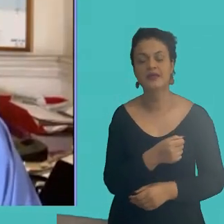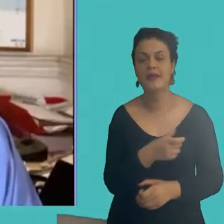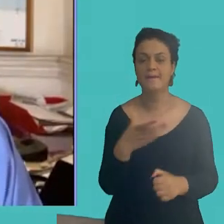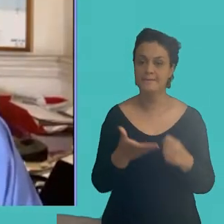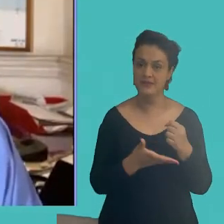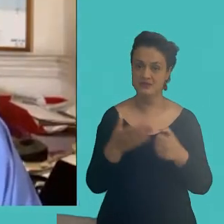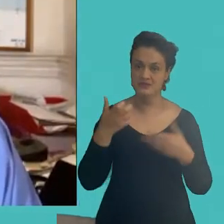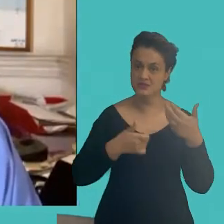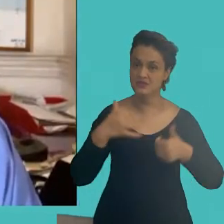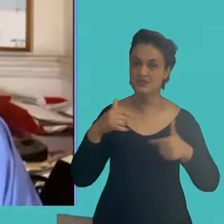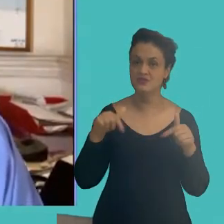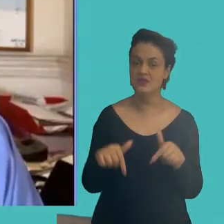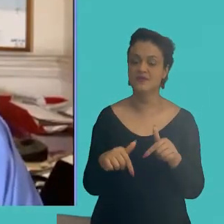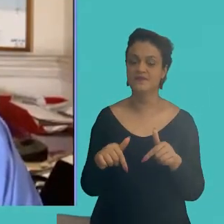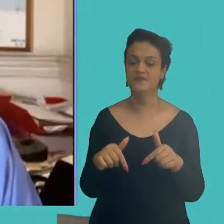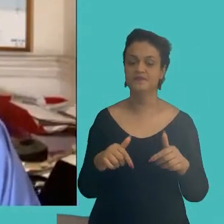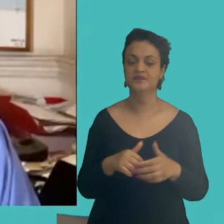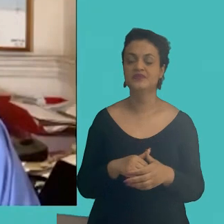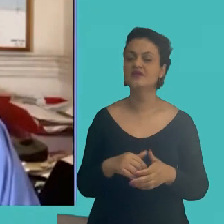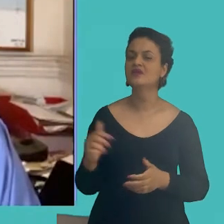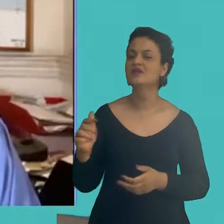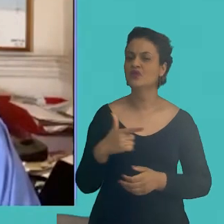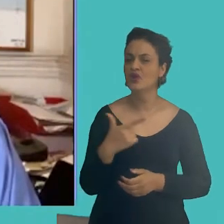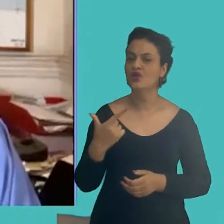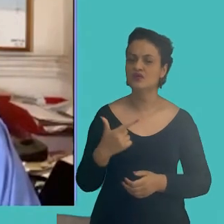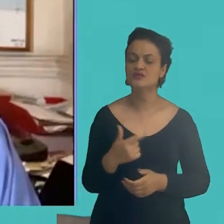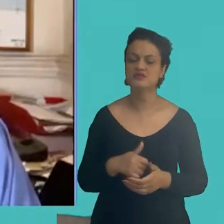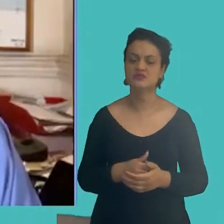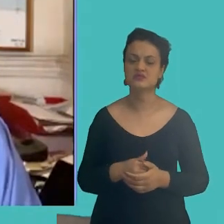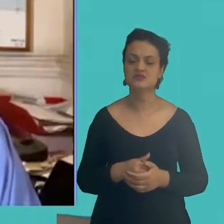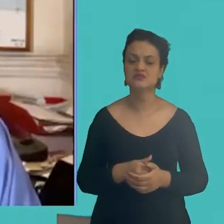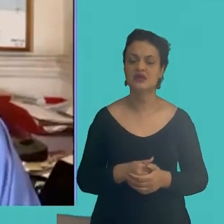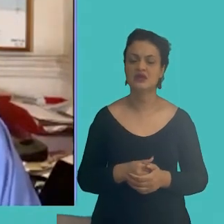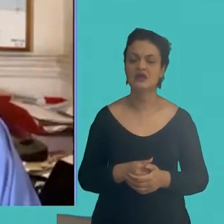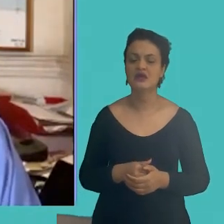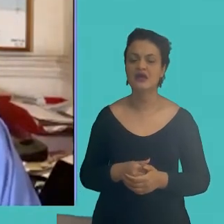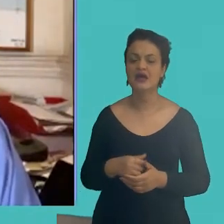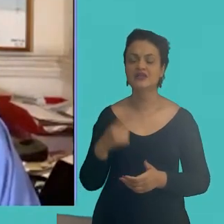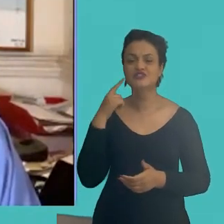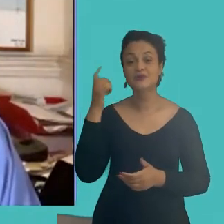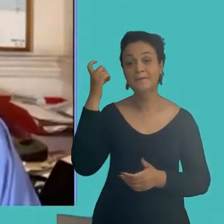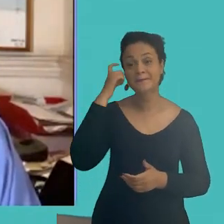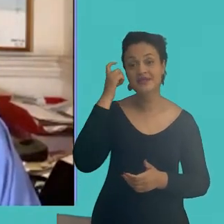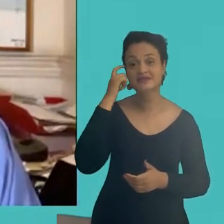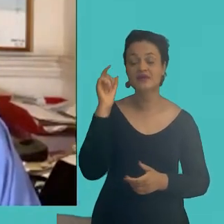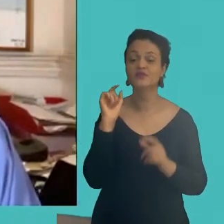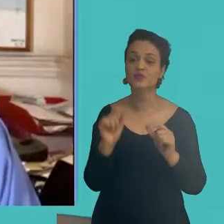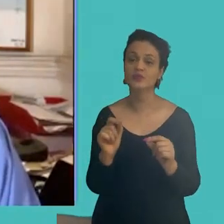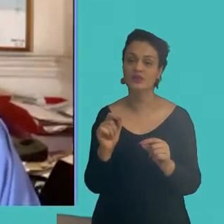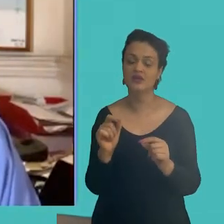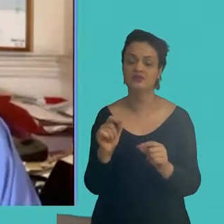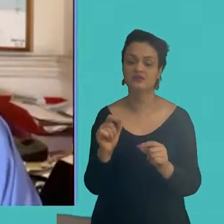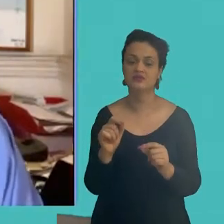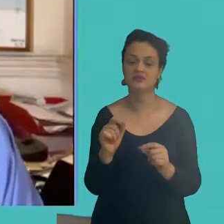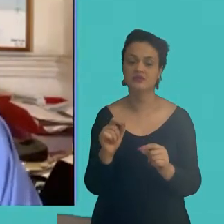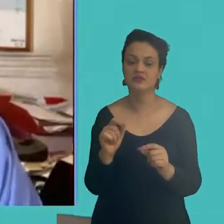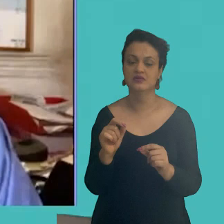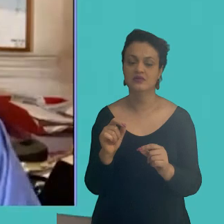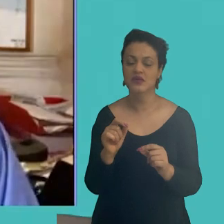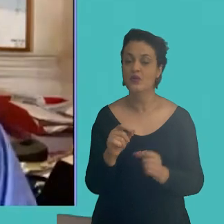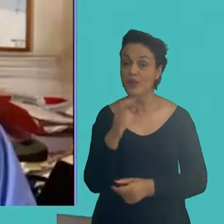raciocínio, a gente, de certa forma, caiu na ilusão de que os resultados